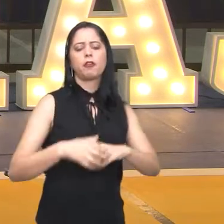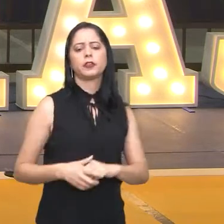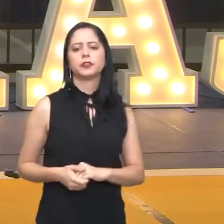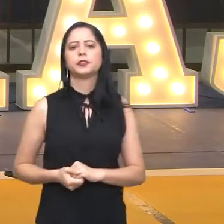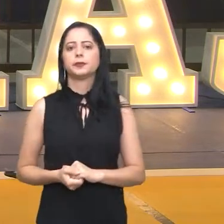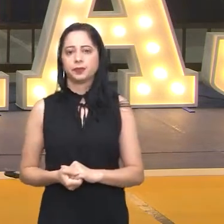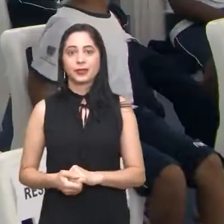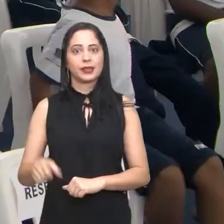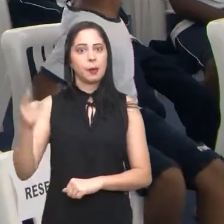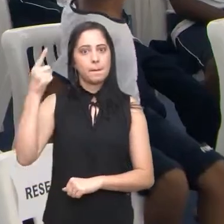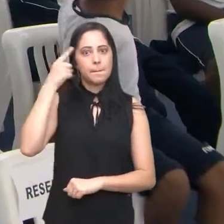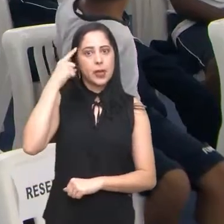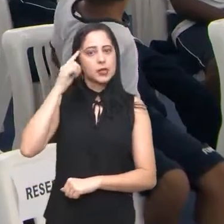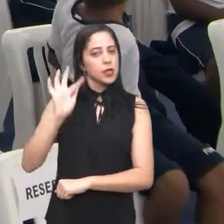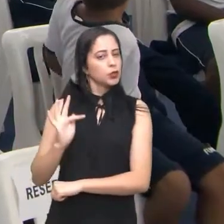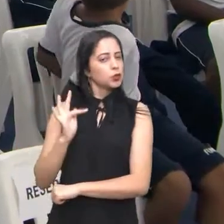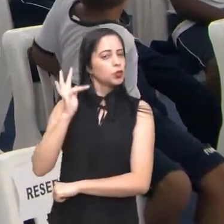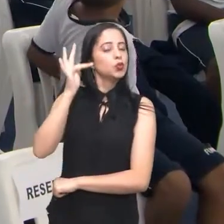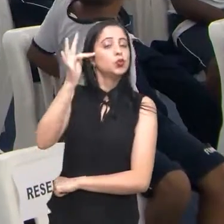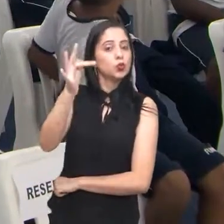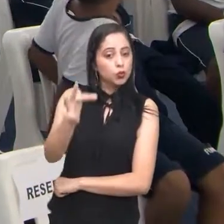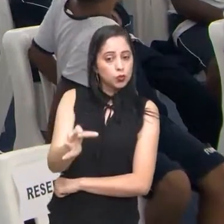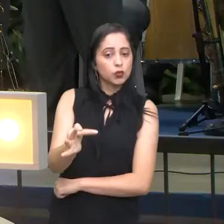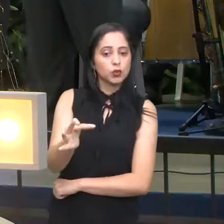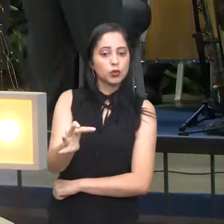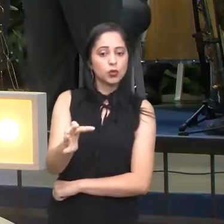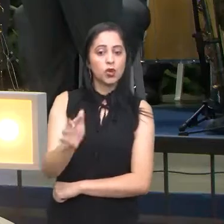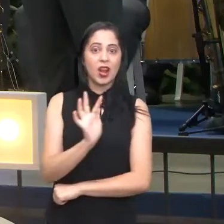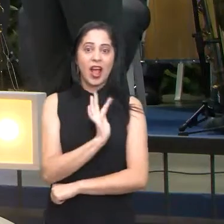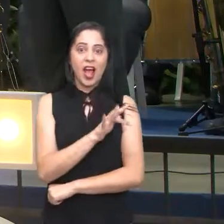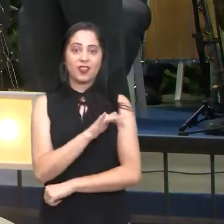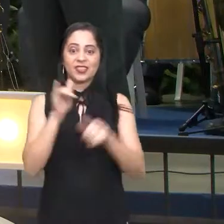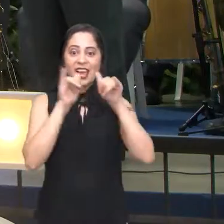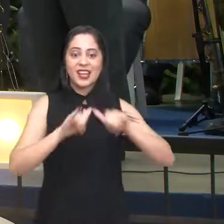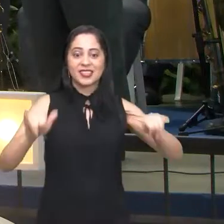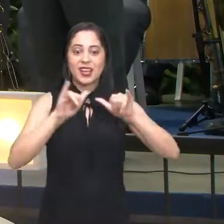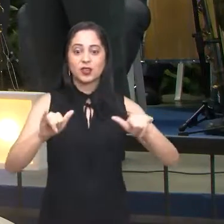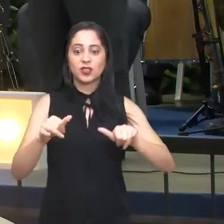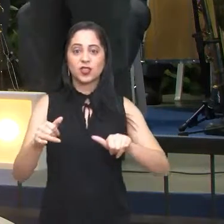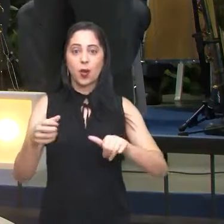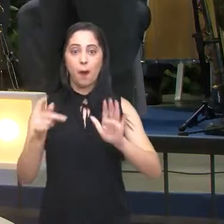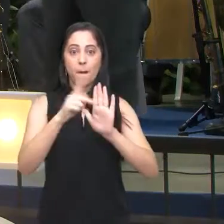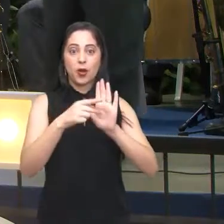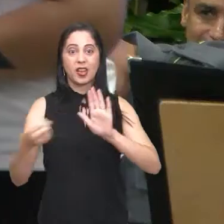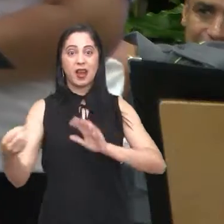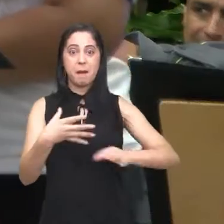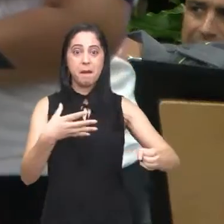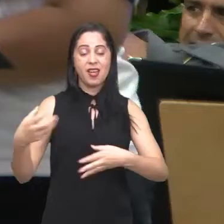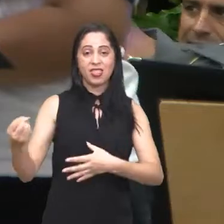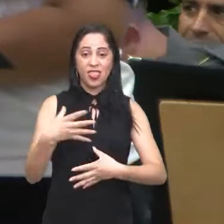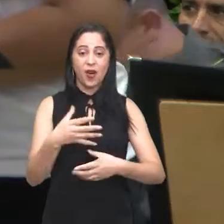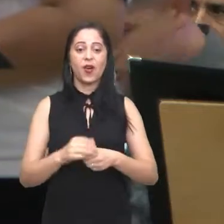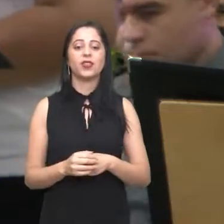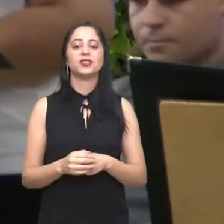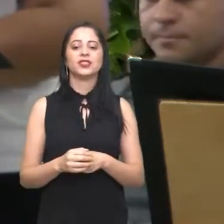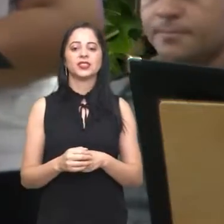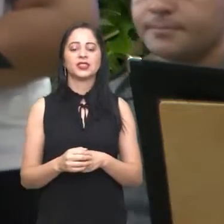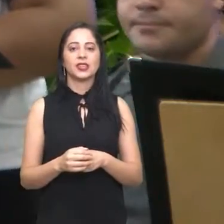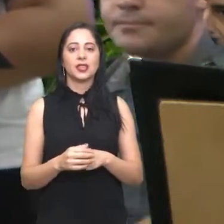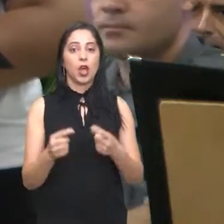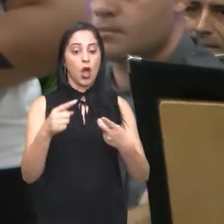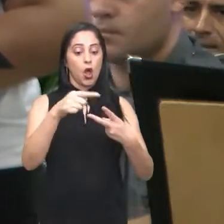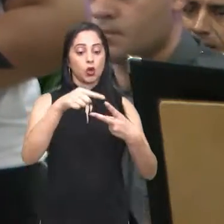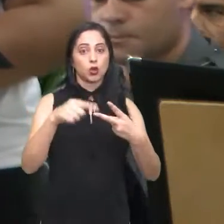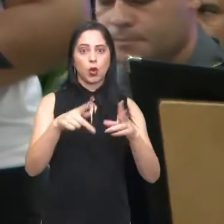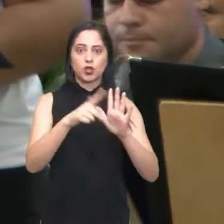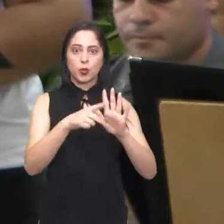política pública do município. E é justamente pensando no futuro que a Fundas anunciou novos programas, como Influenciadores do Futuro